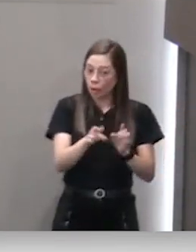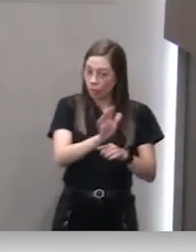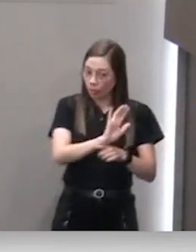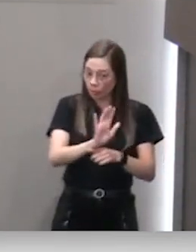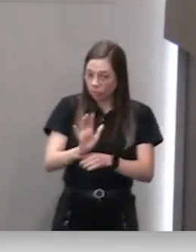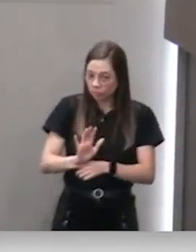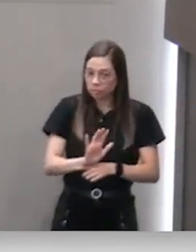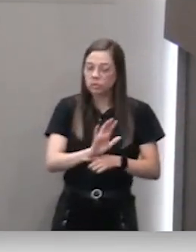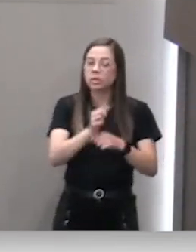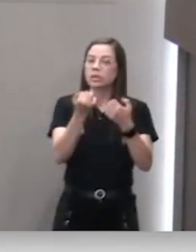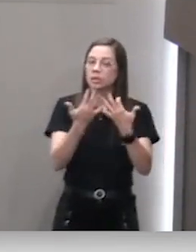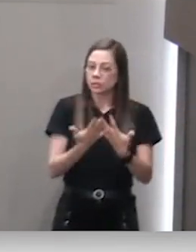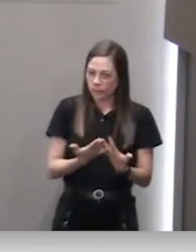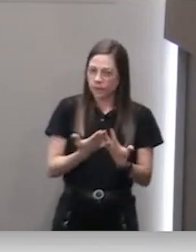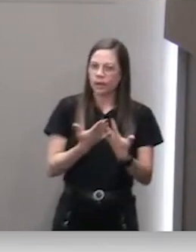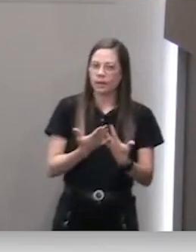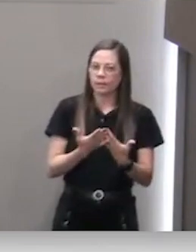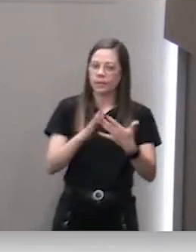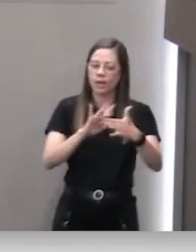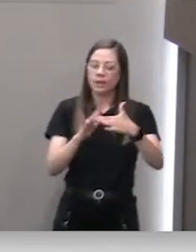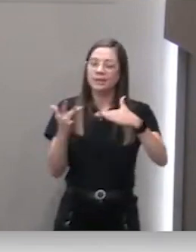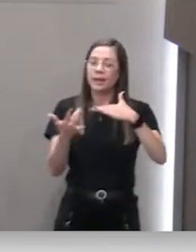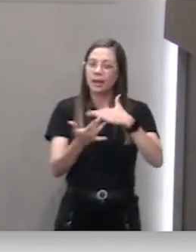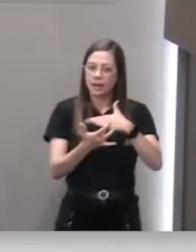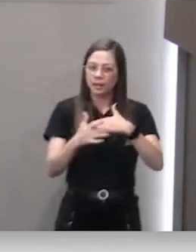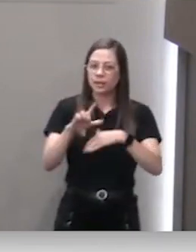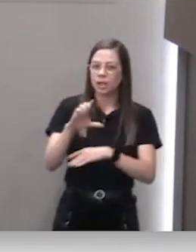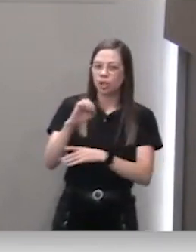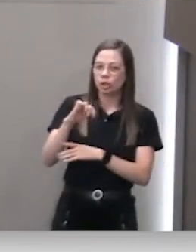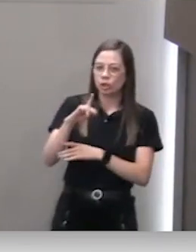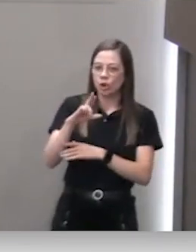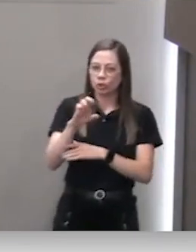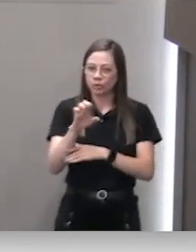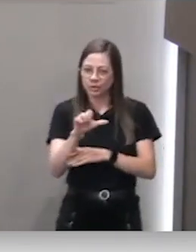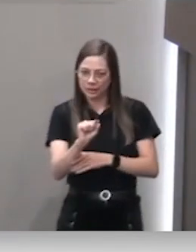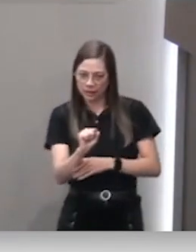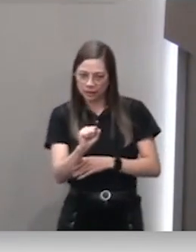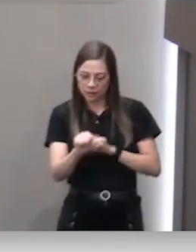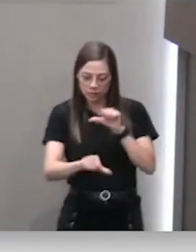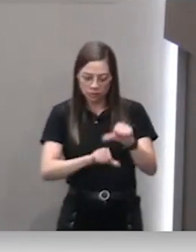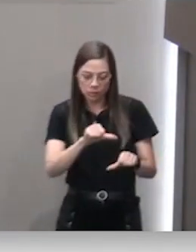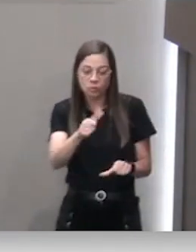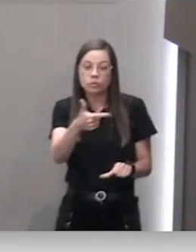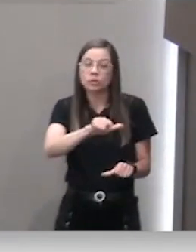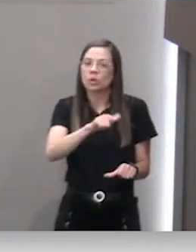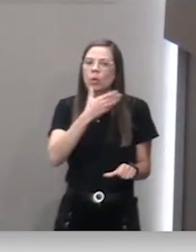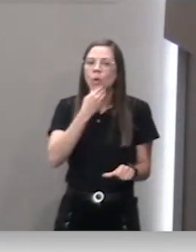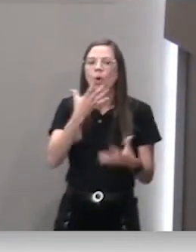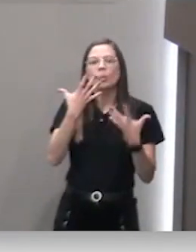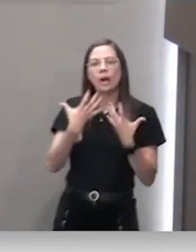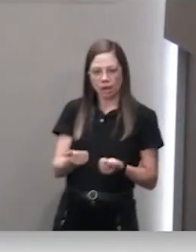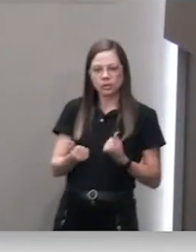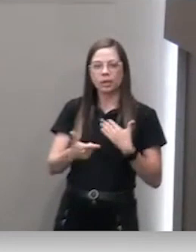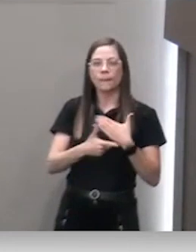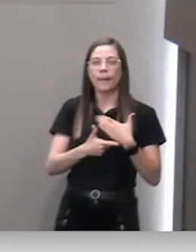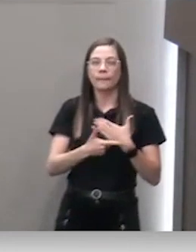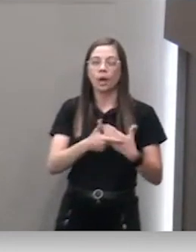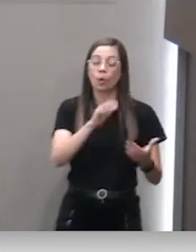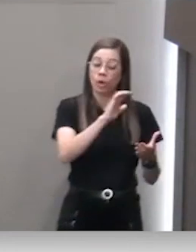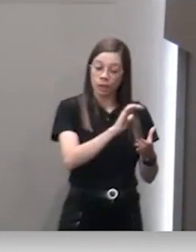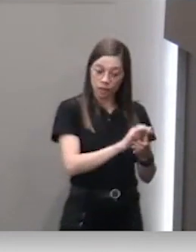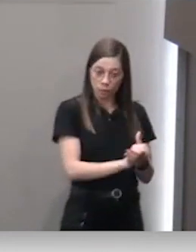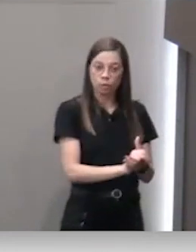Londres. Ele se transformou novamente em homem,